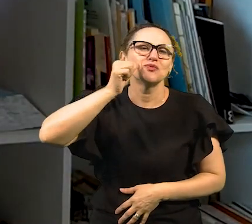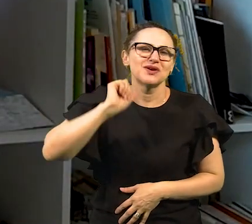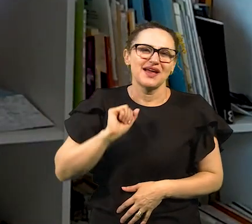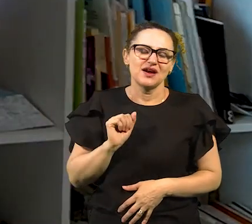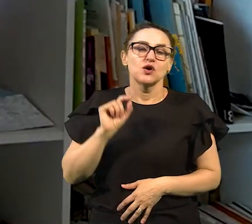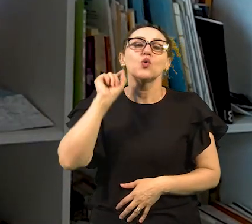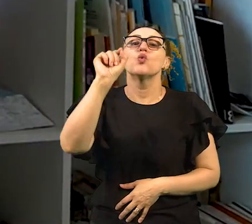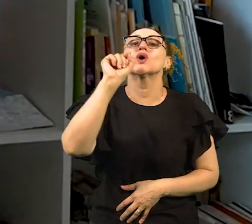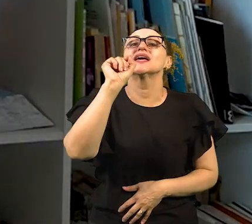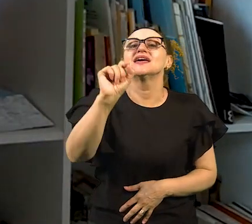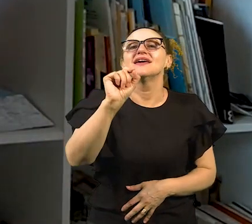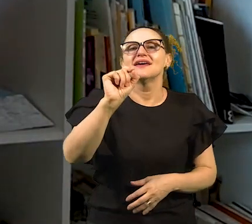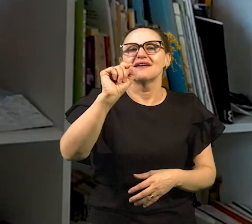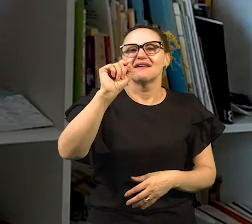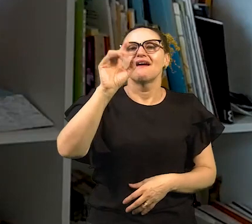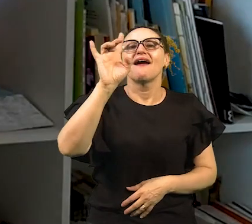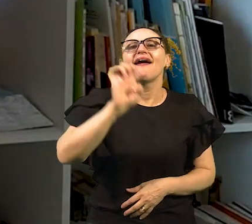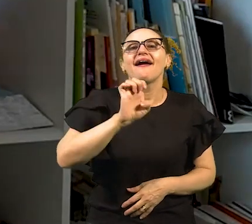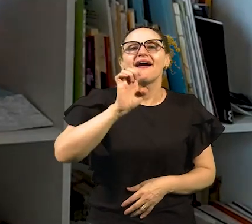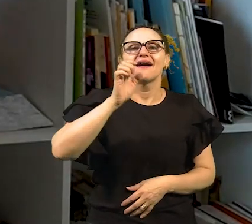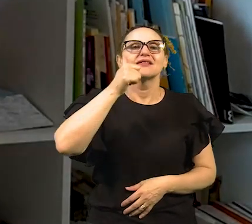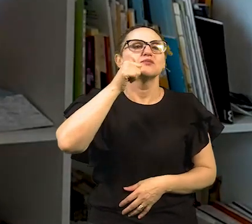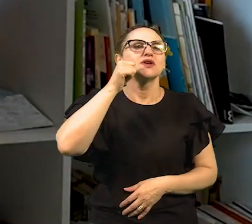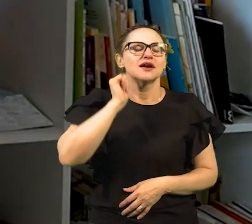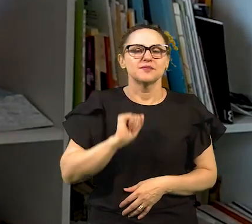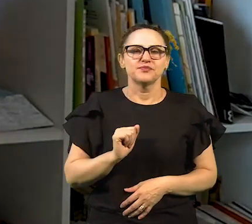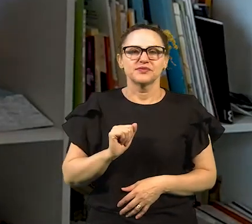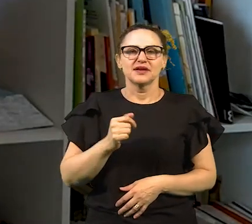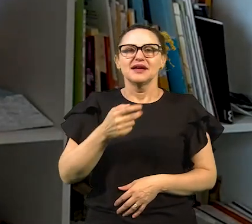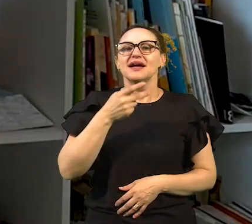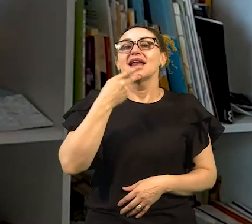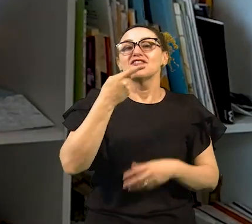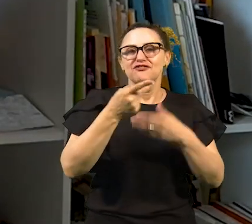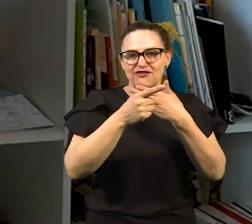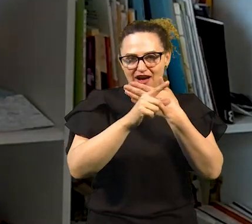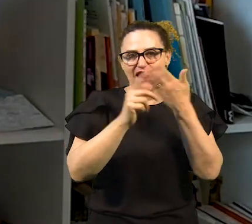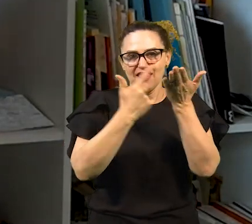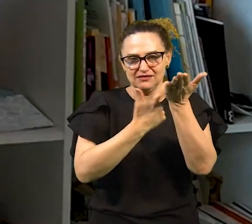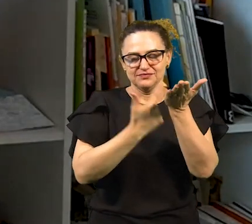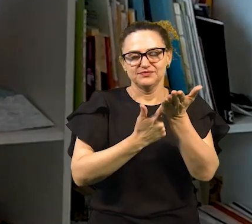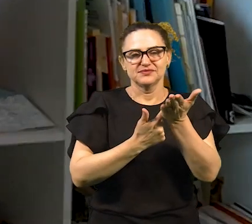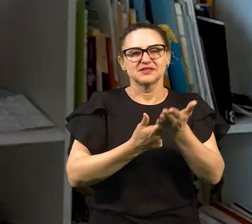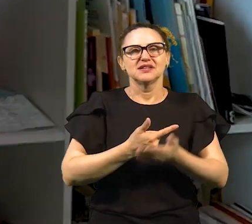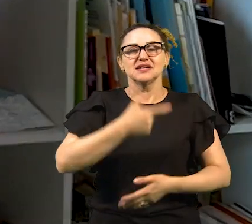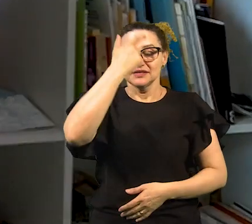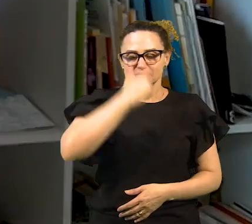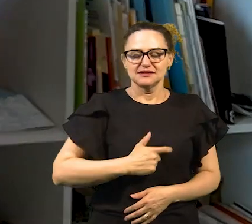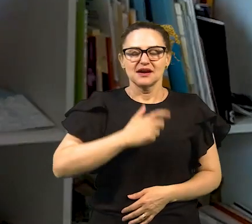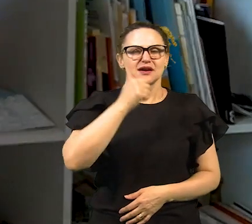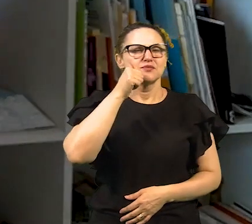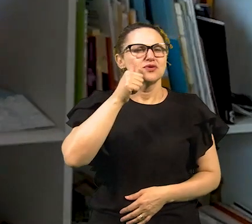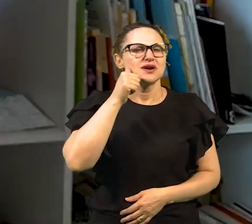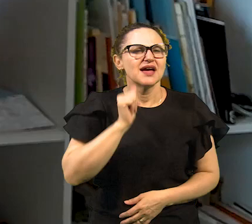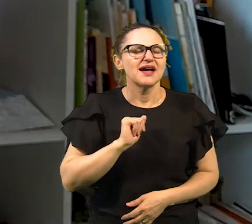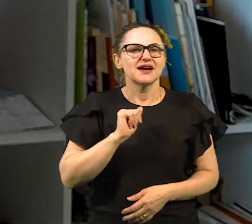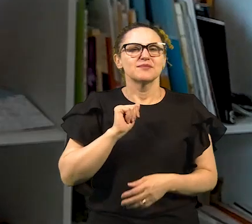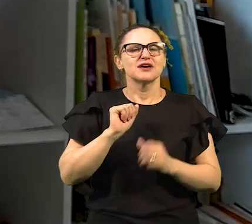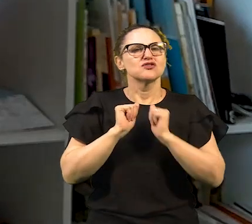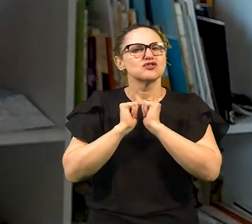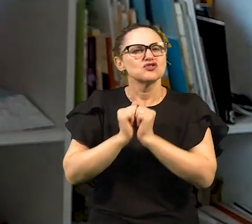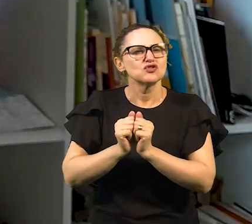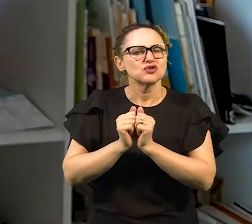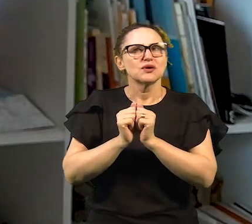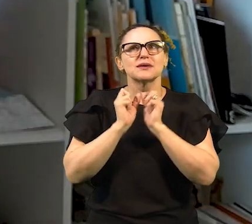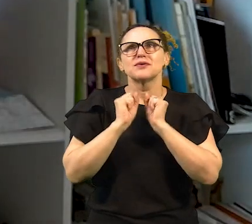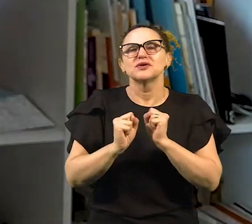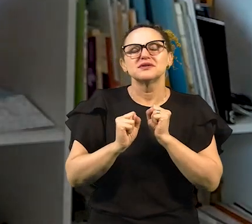Ser Mulher. E ela diz o seguinte nessa estrofe: ser mulher, desejar outra alma pura e alada, para poder com ela o